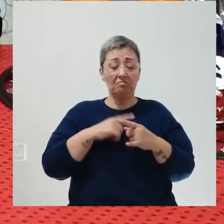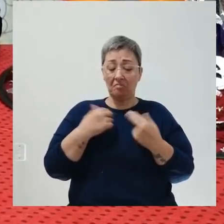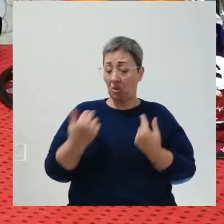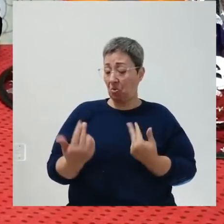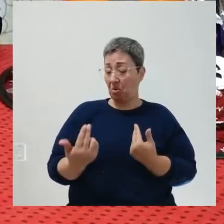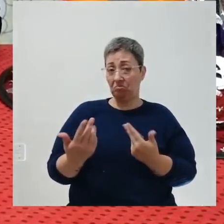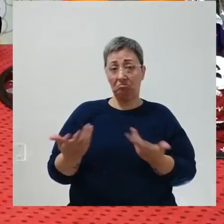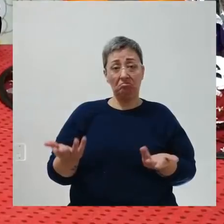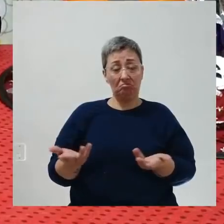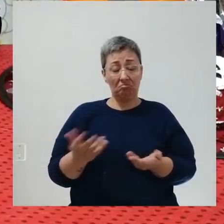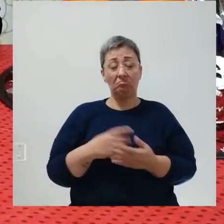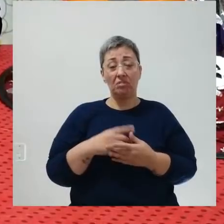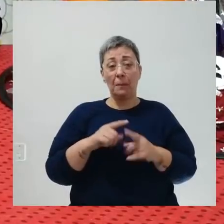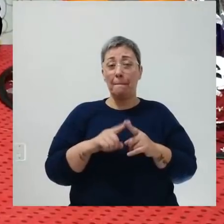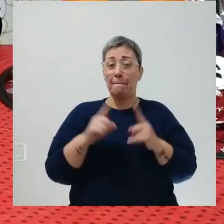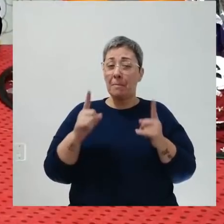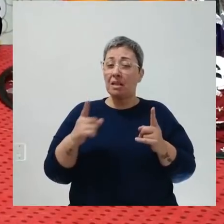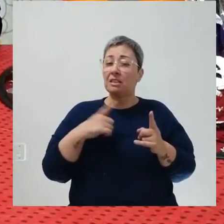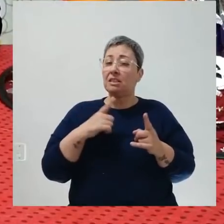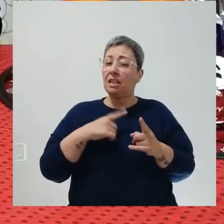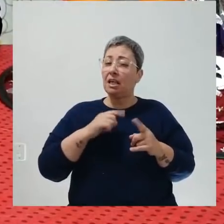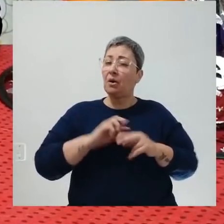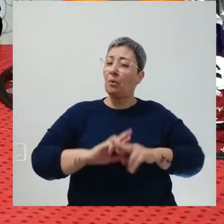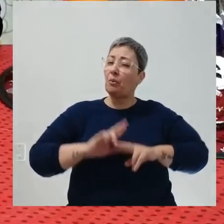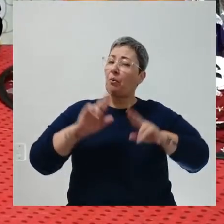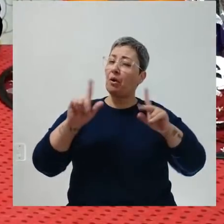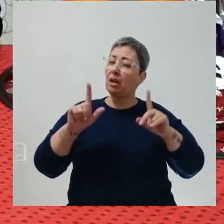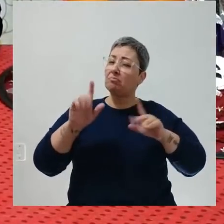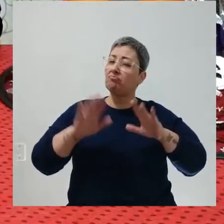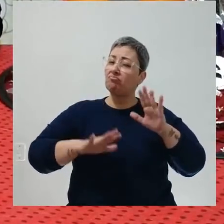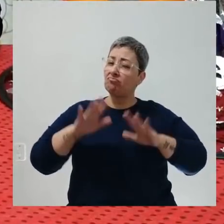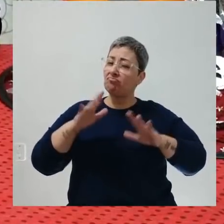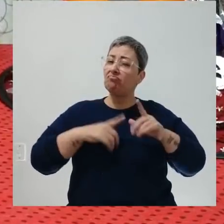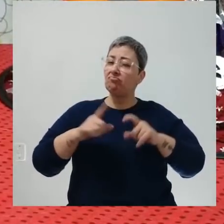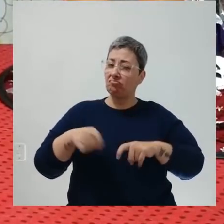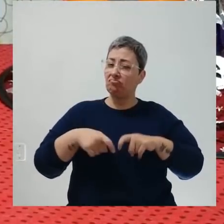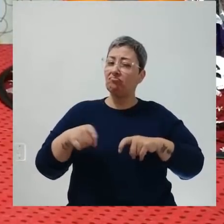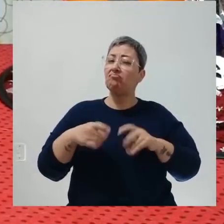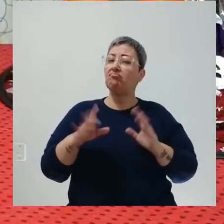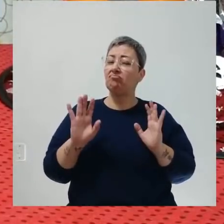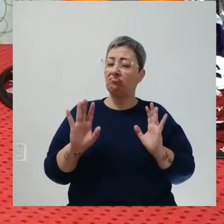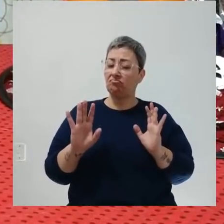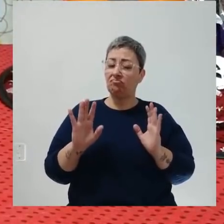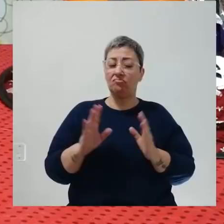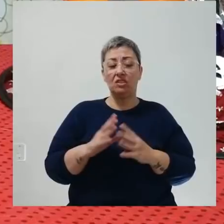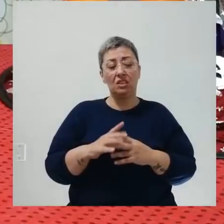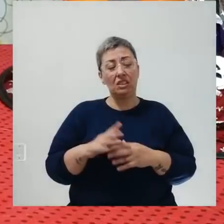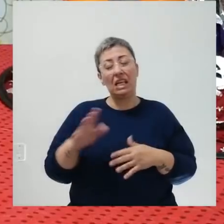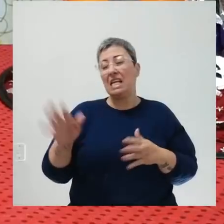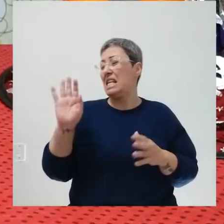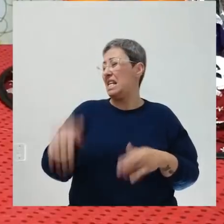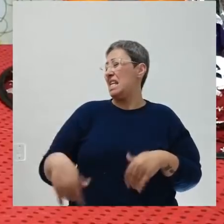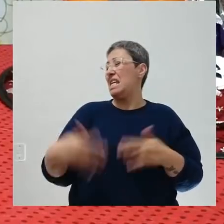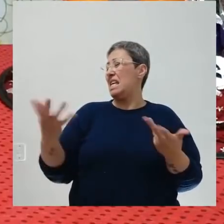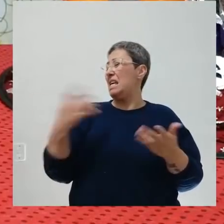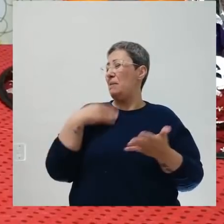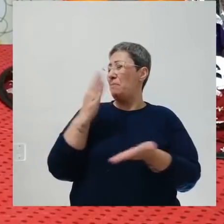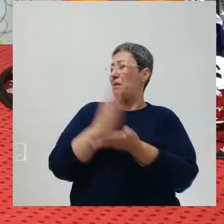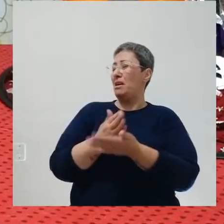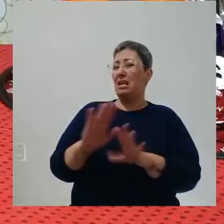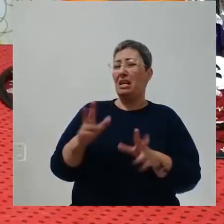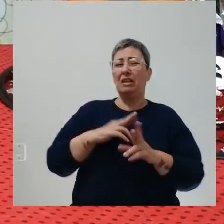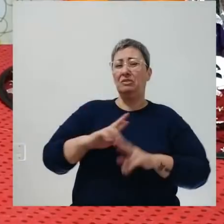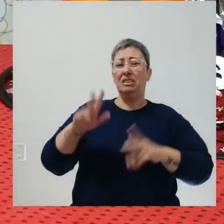nós comemos. Mas deve ter alguma coisa diferente aqui nessa fazenda. Ora, menino, não tem nada